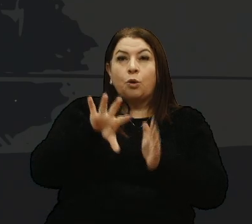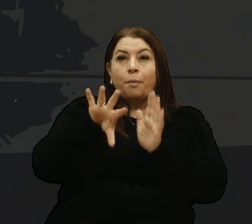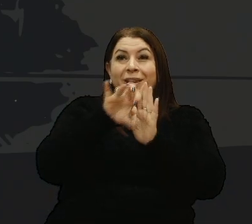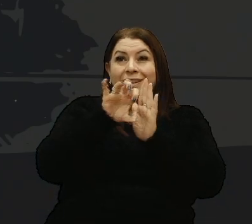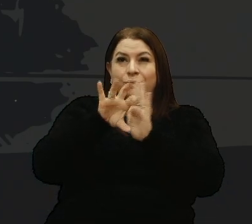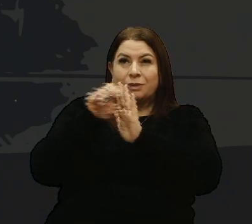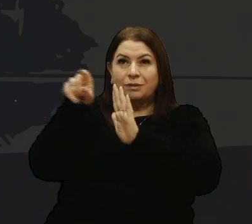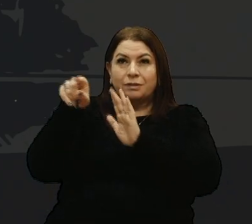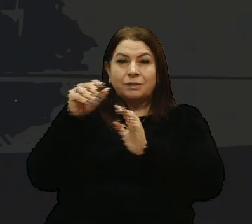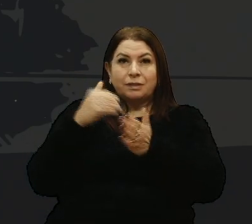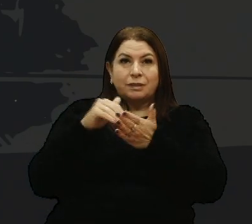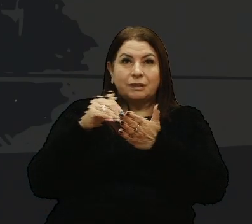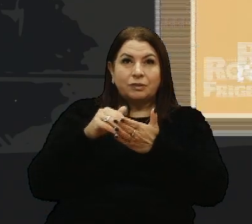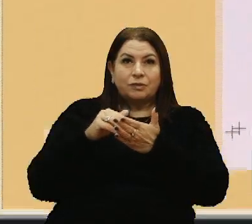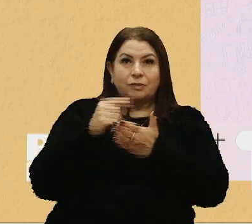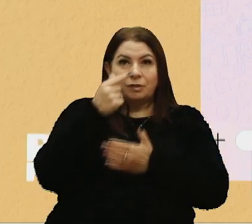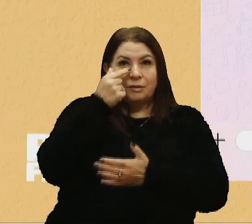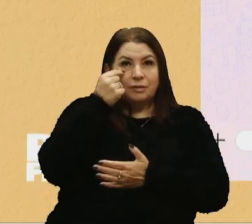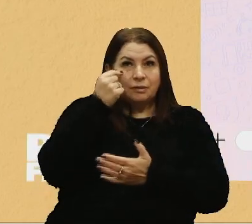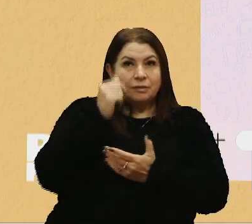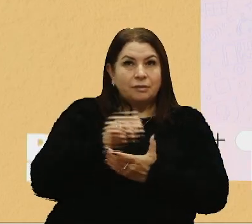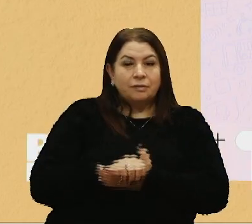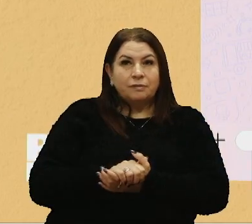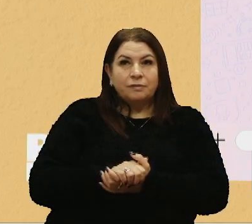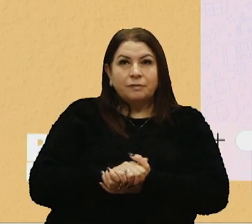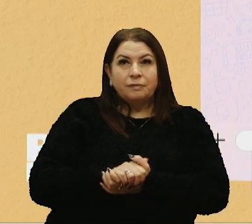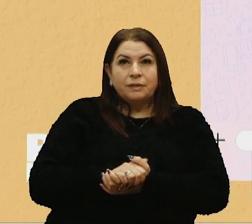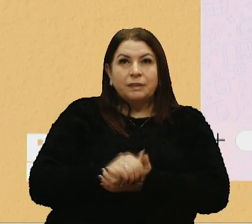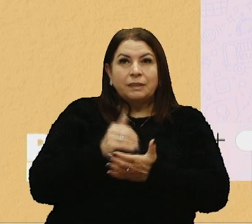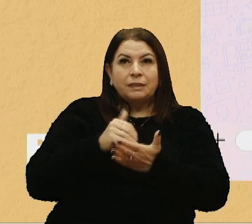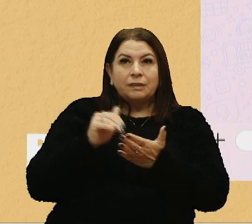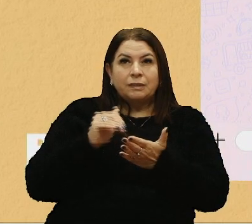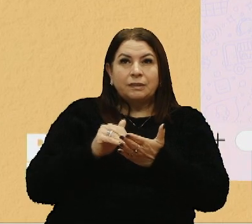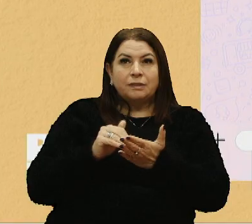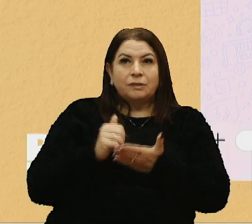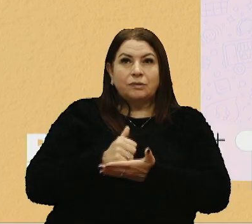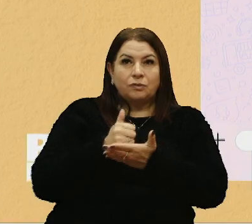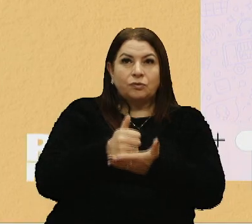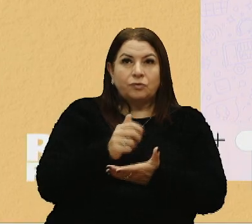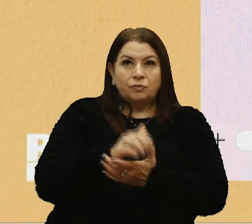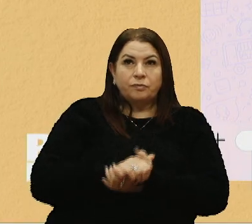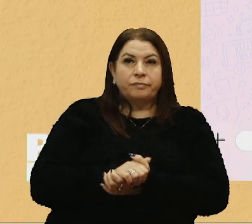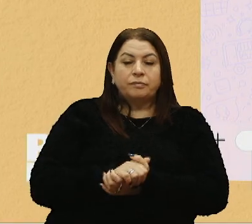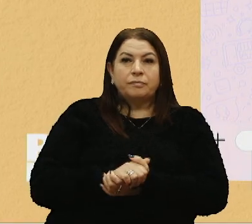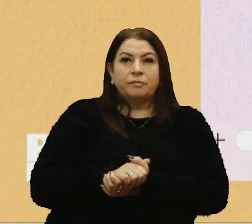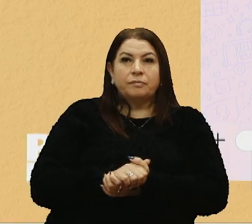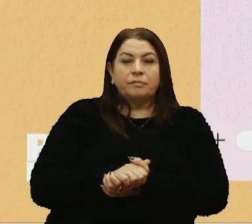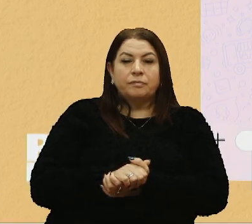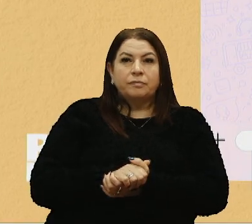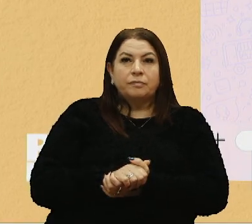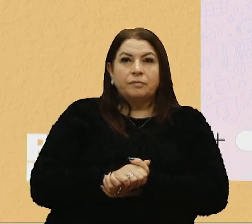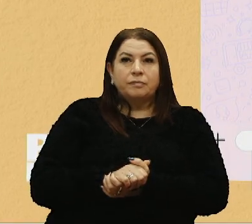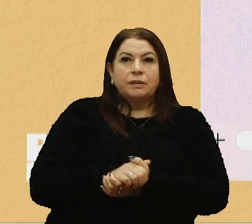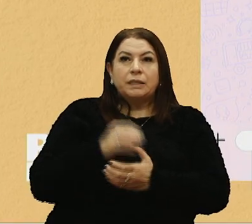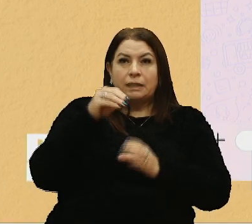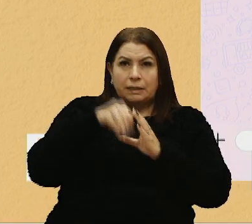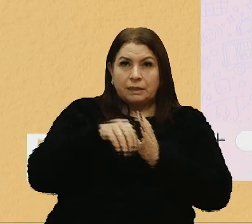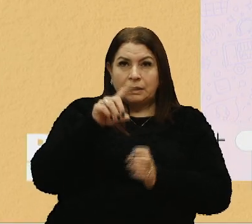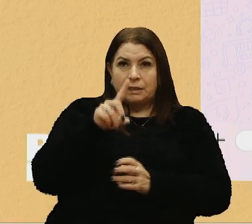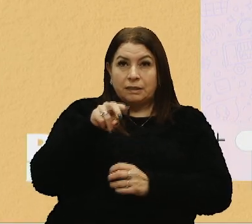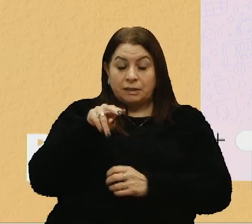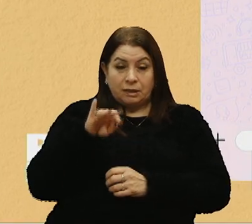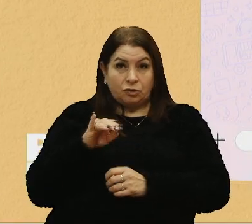o secretário Eloy Frisso, como para o secretário adjunto, se está no DENIT essa